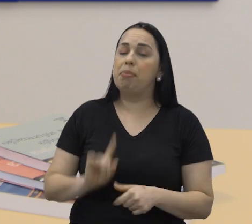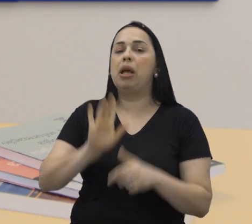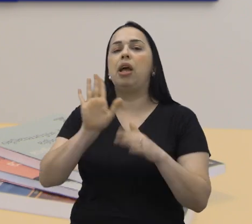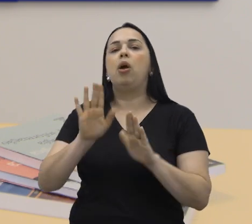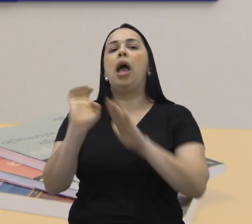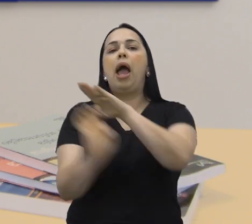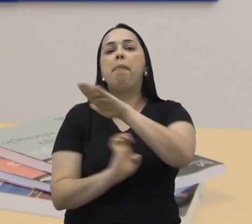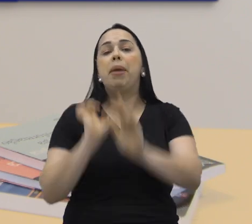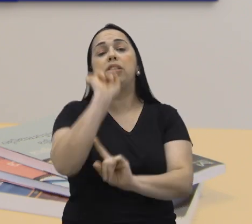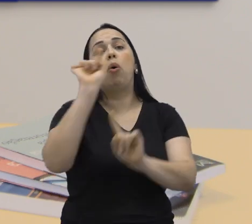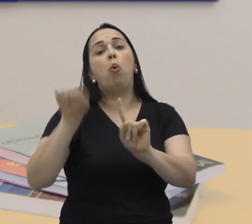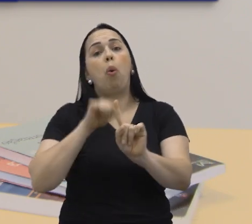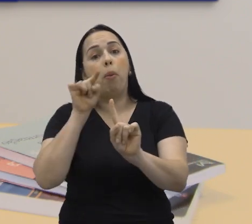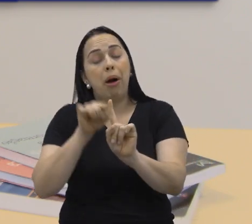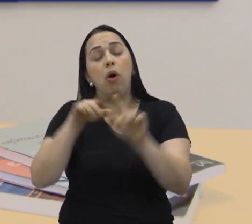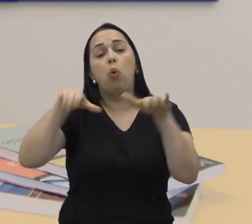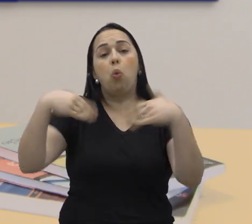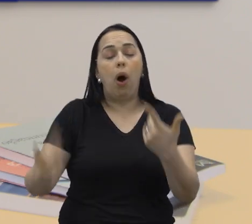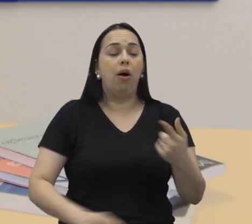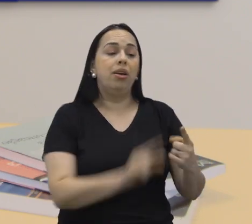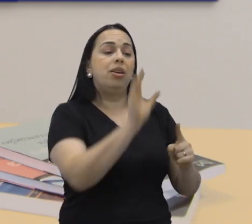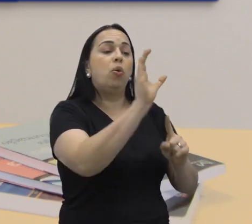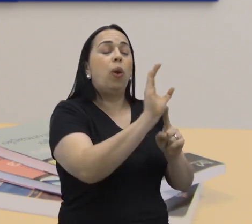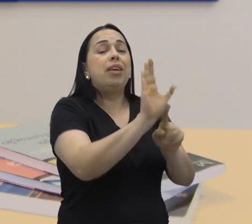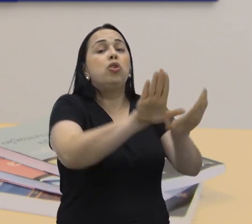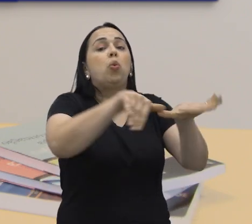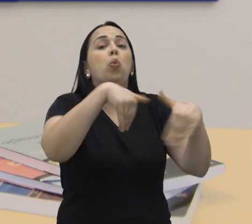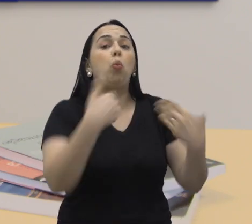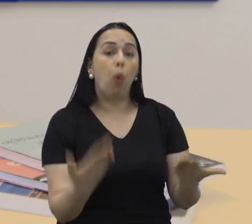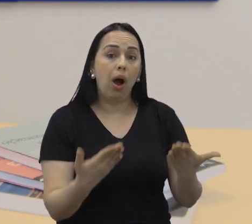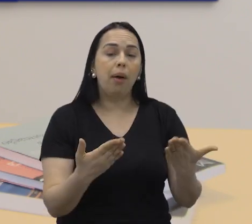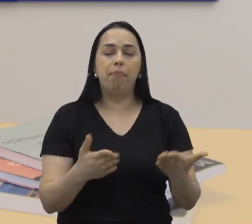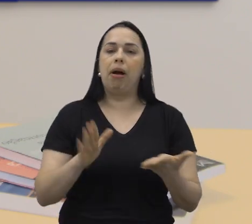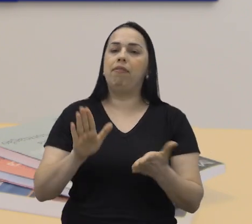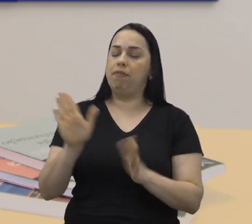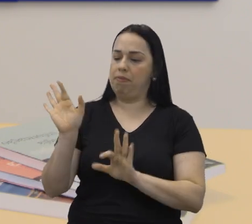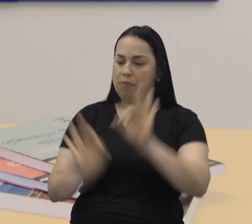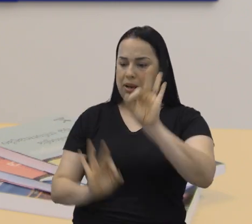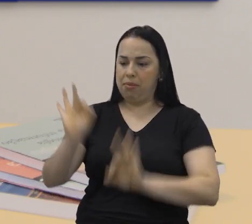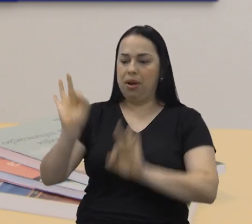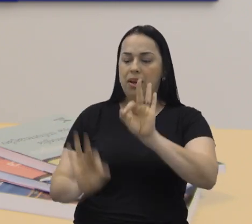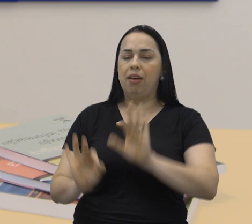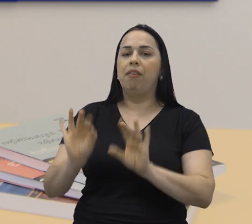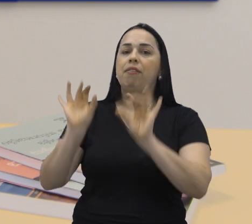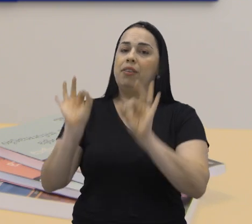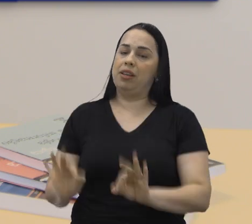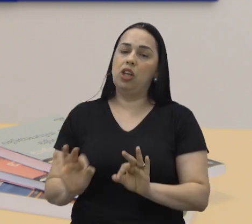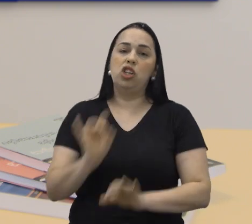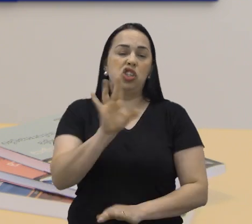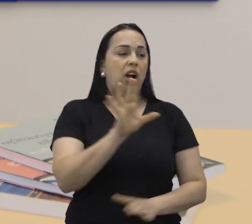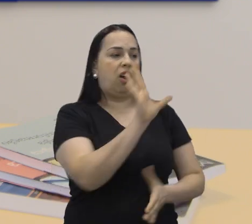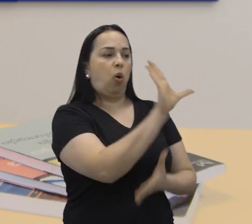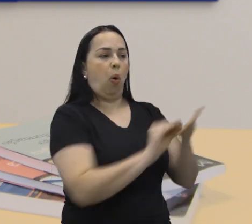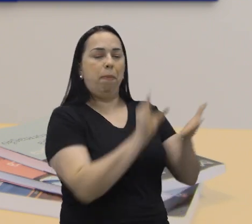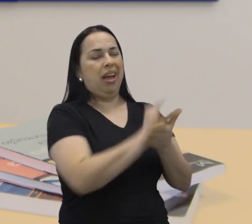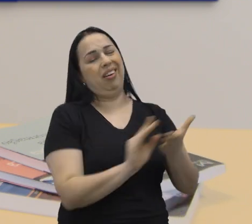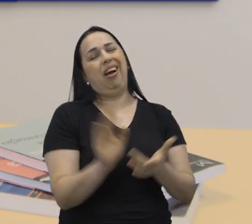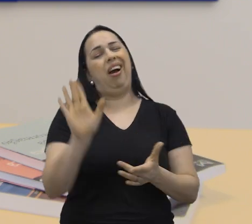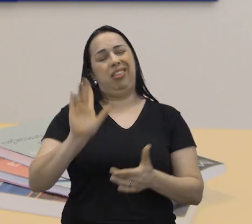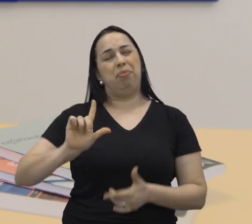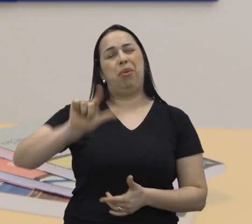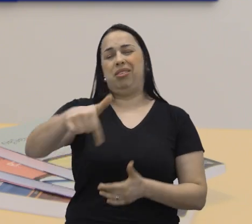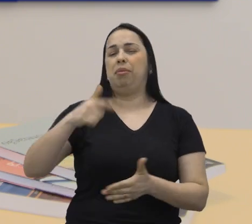seus objetivos, entenda qual é o seu público para que você faça isso corretamente. Gamificar por gamificar vai te dar